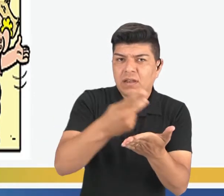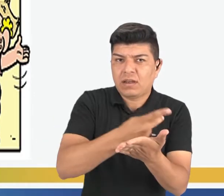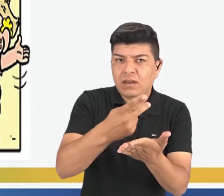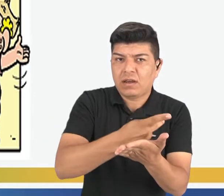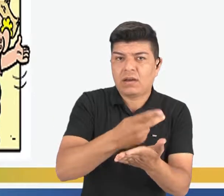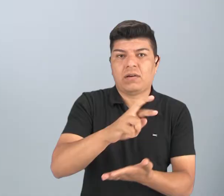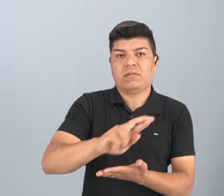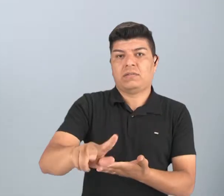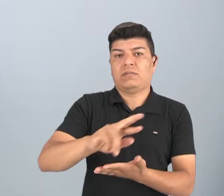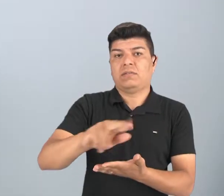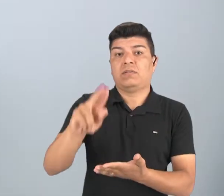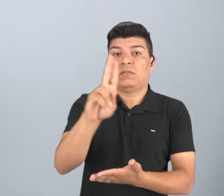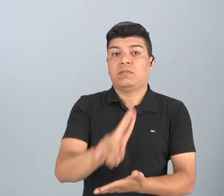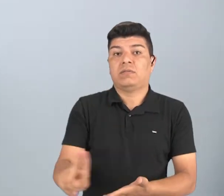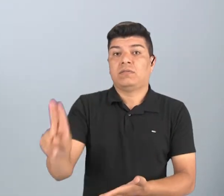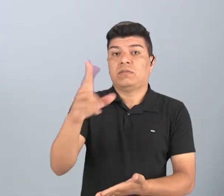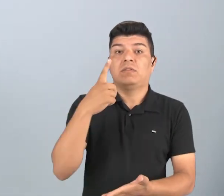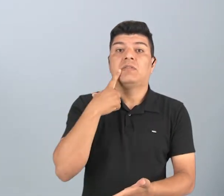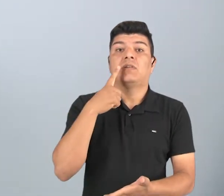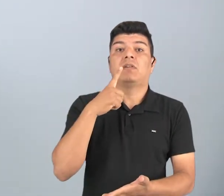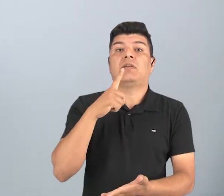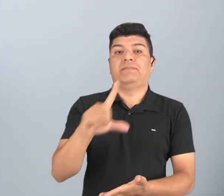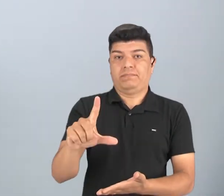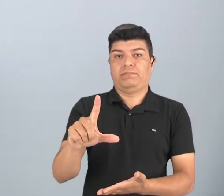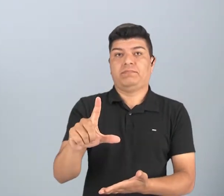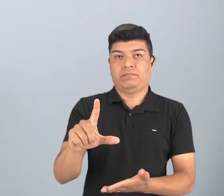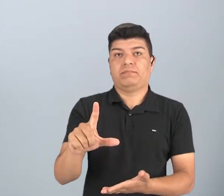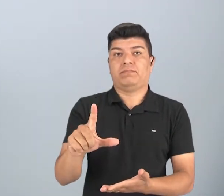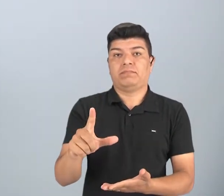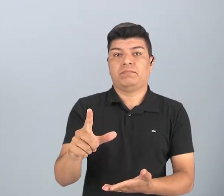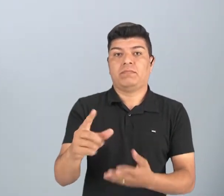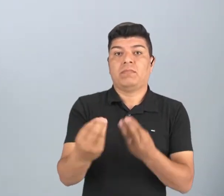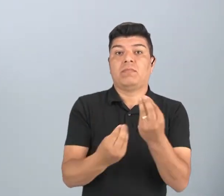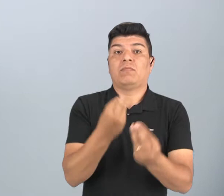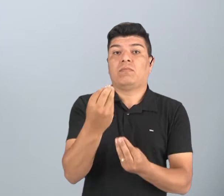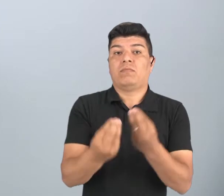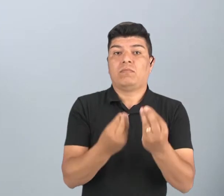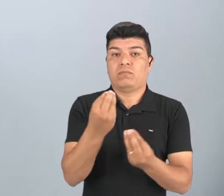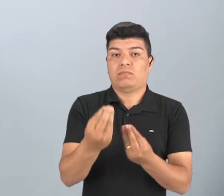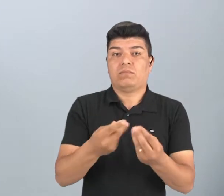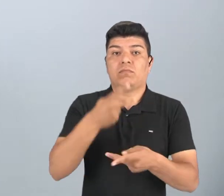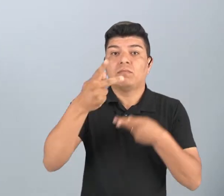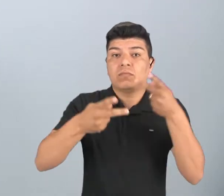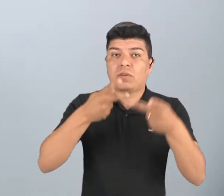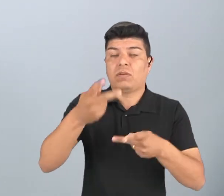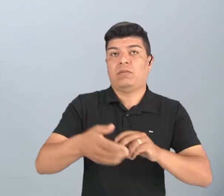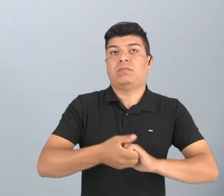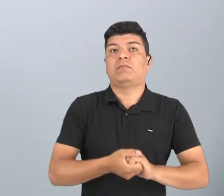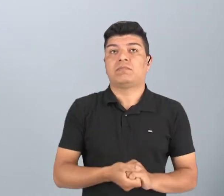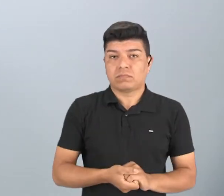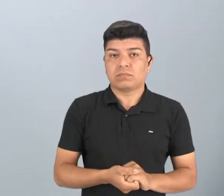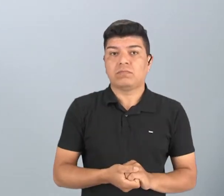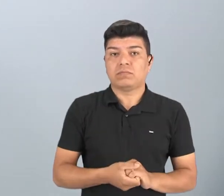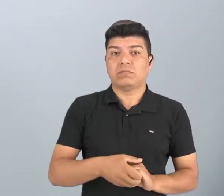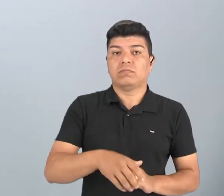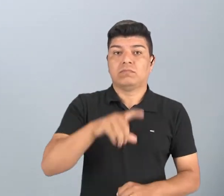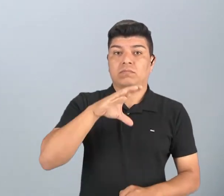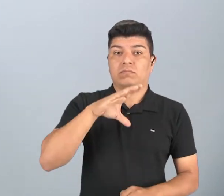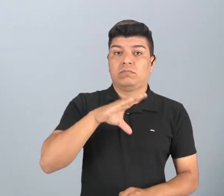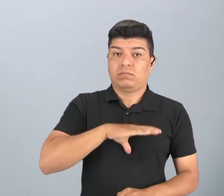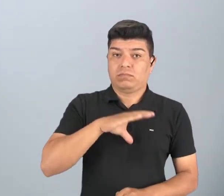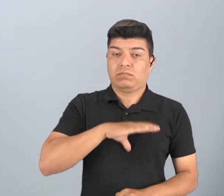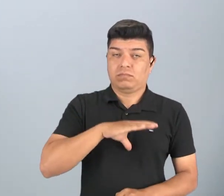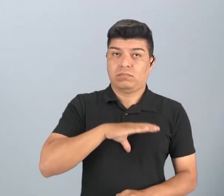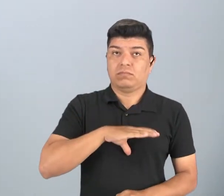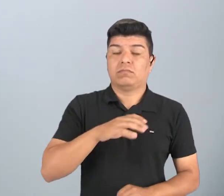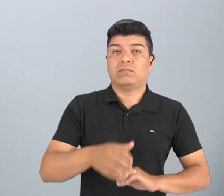que aí a gente está trabalhando a língua, então é a forma deles falarem, né? Mesmo sendo a mesma língua materna, no caso, língua portuguesa.